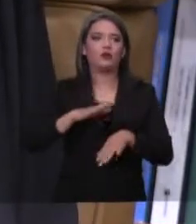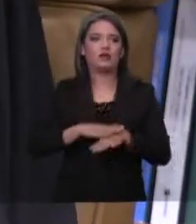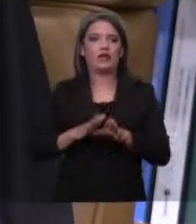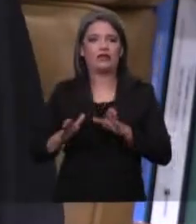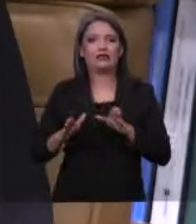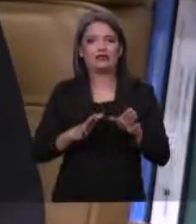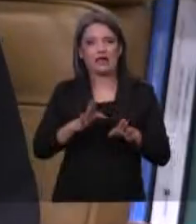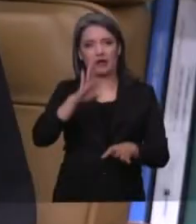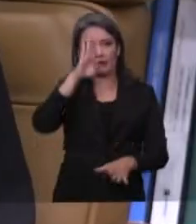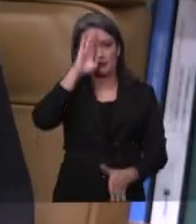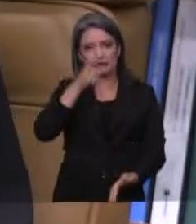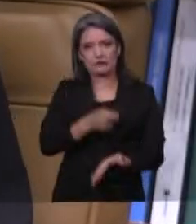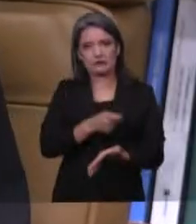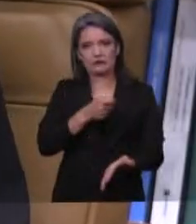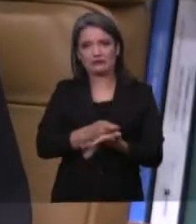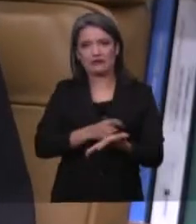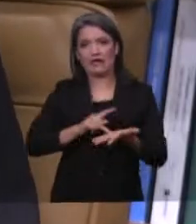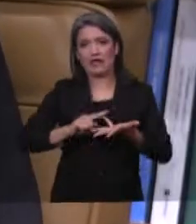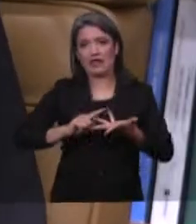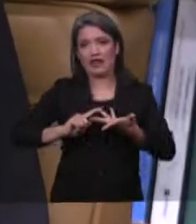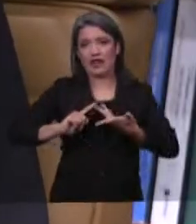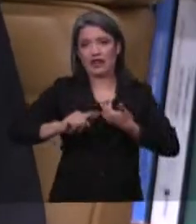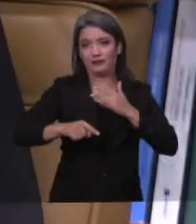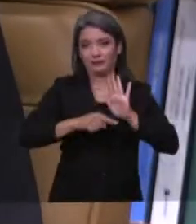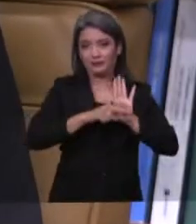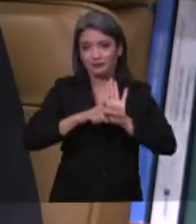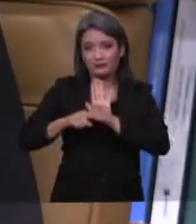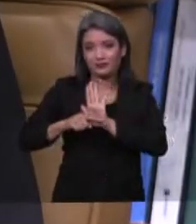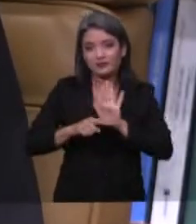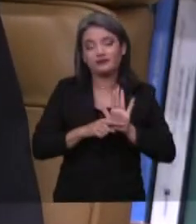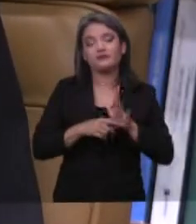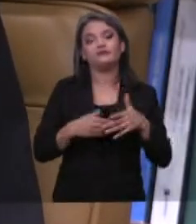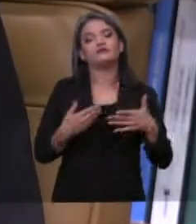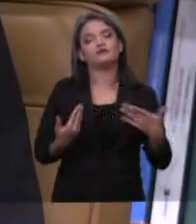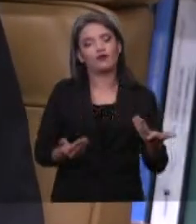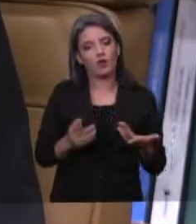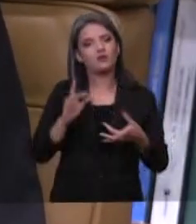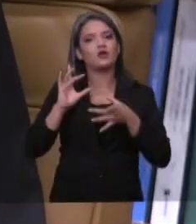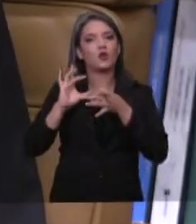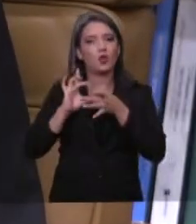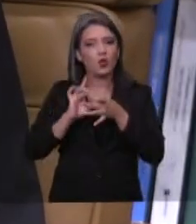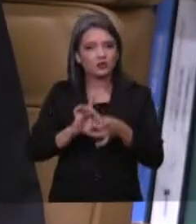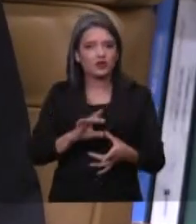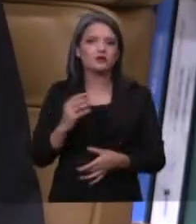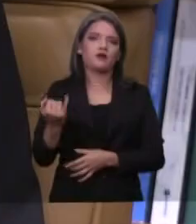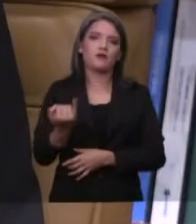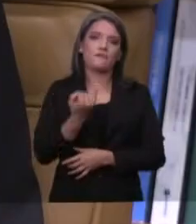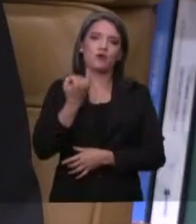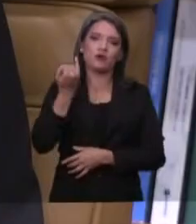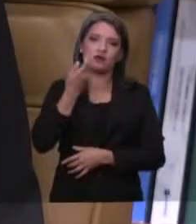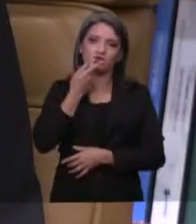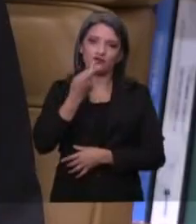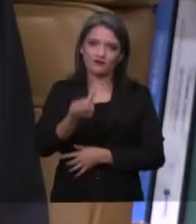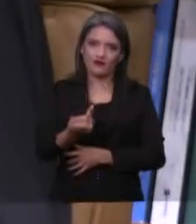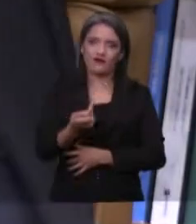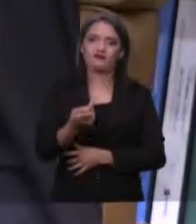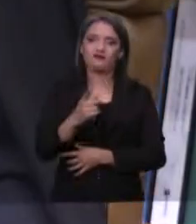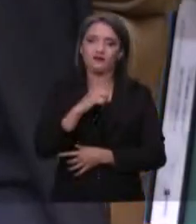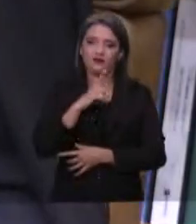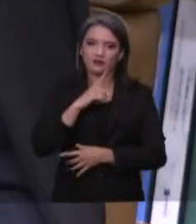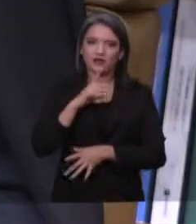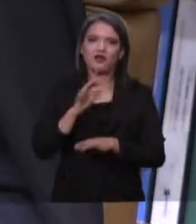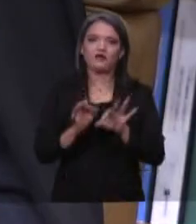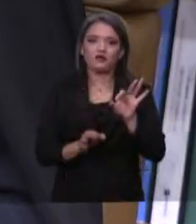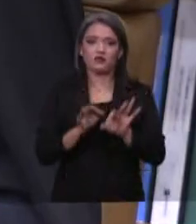acabo de descrever. Eu acho que essa é a contextualização importante do que nós estamos julgando aqui. A